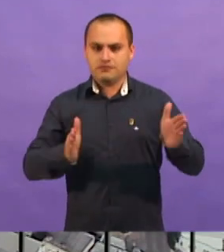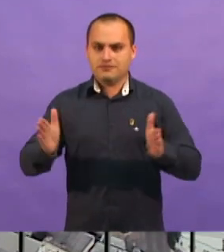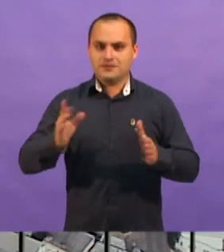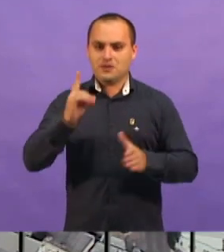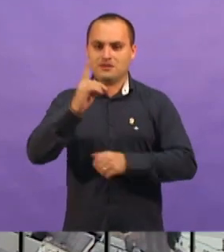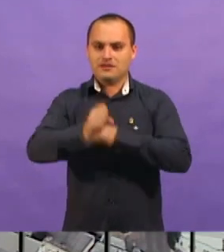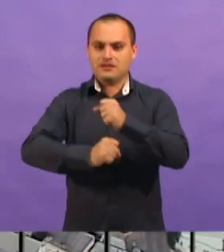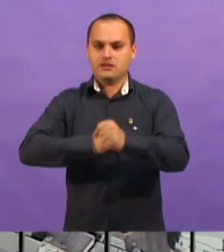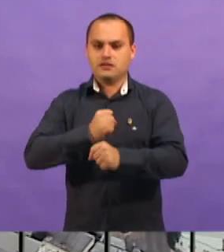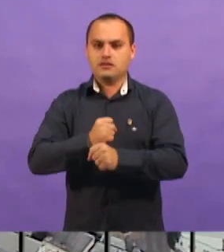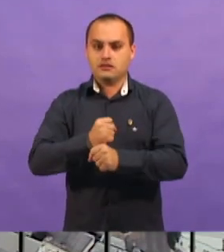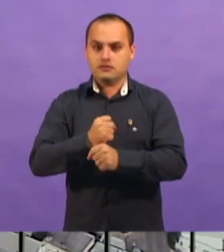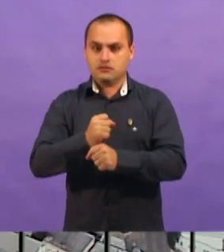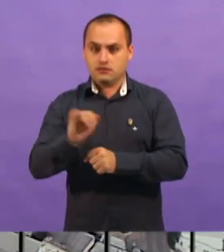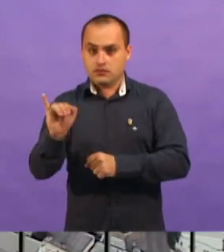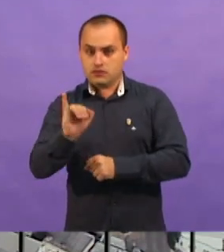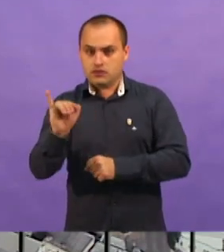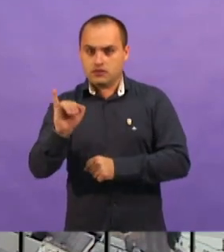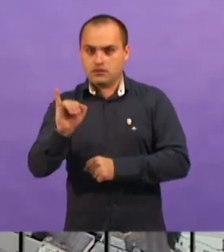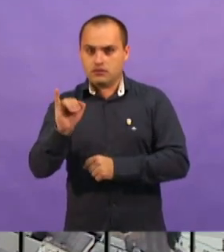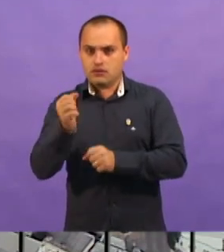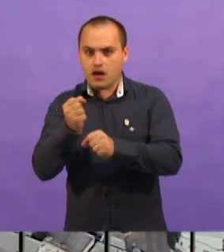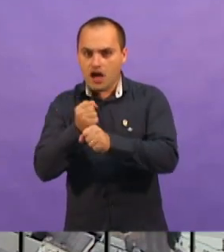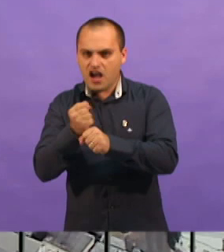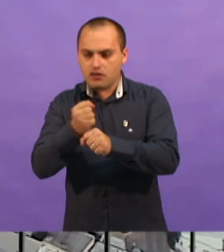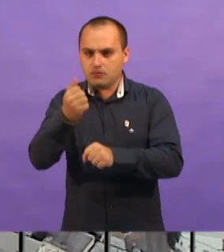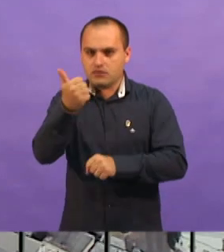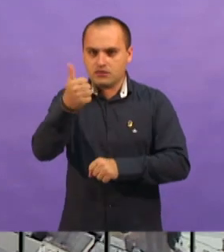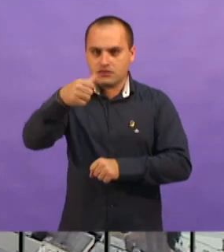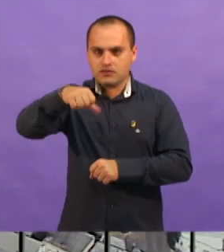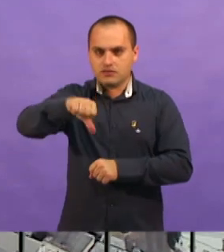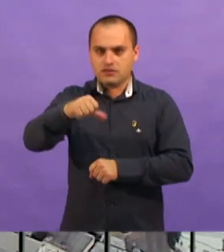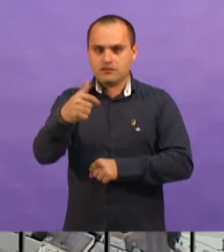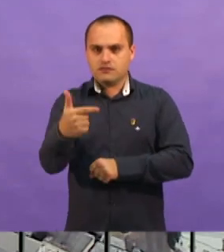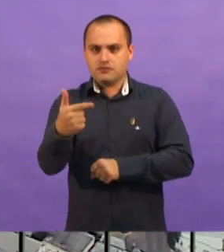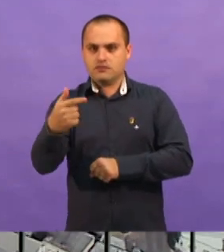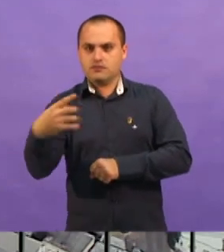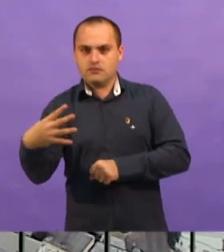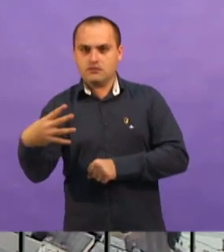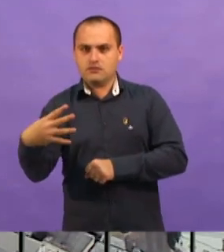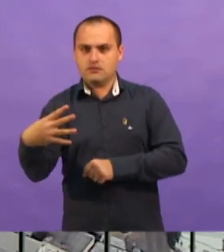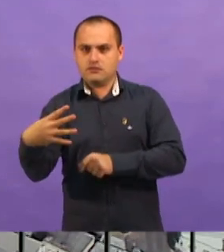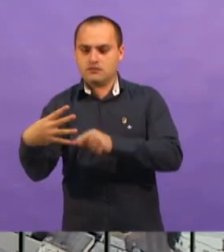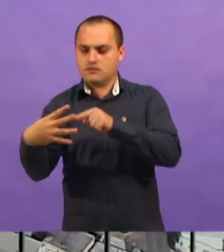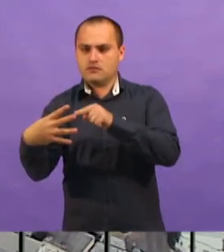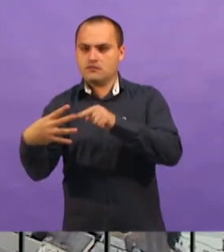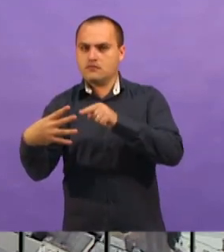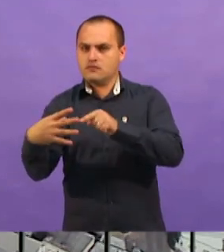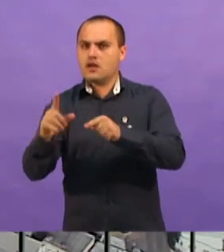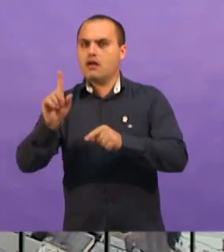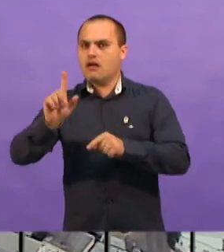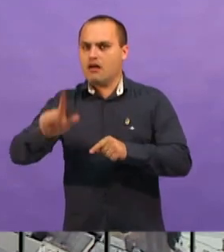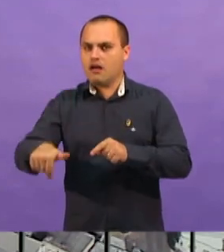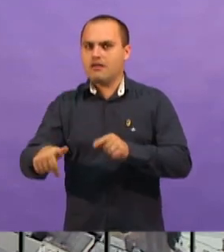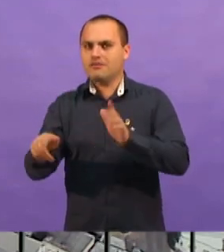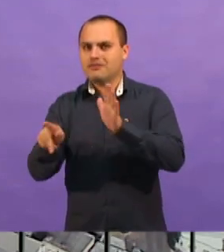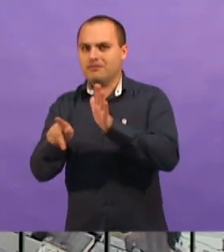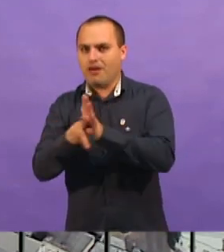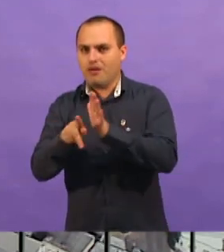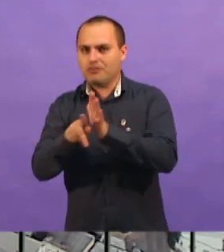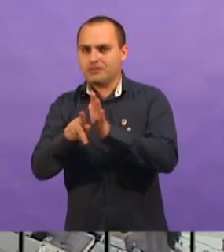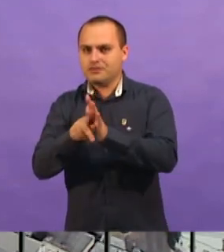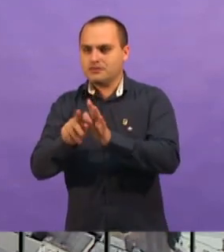foi lançado no ano de 1924, em função das comemorações dos 100 anos